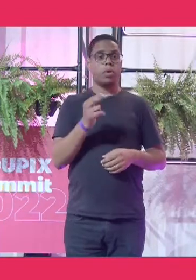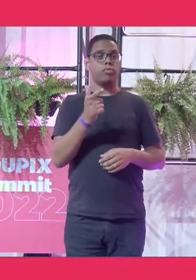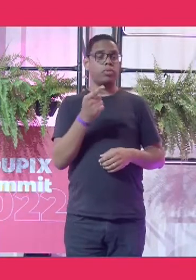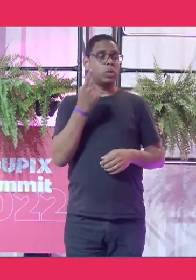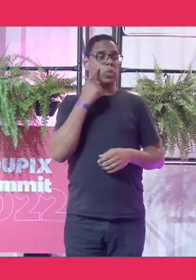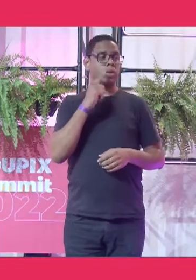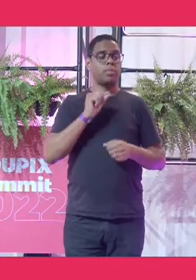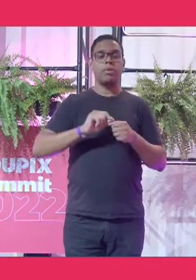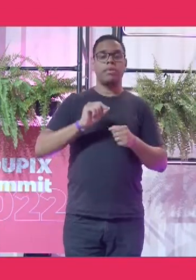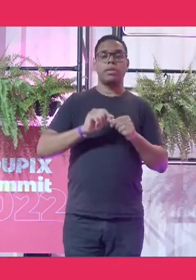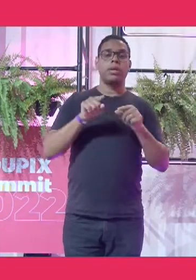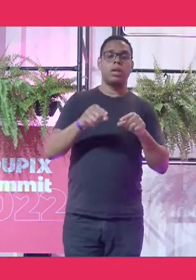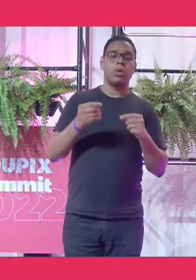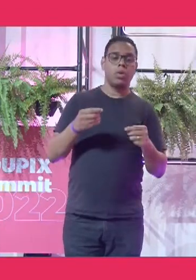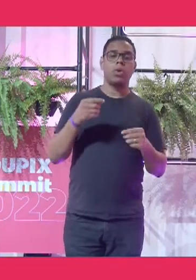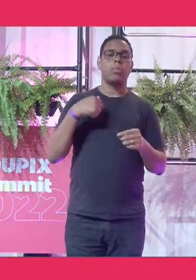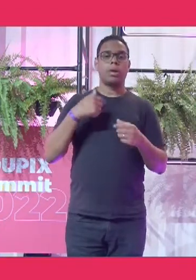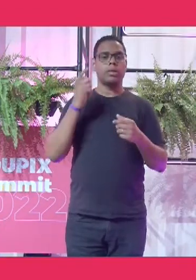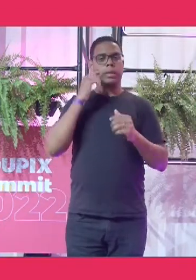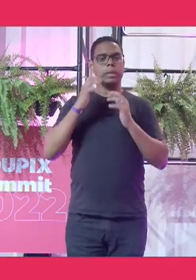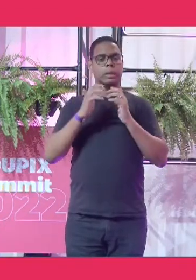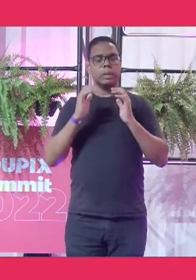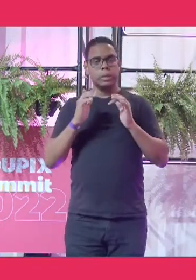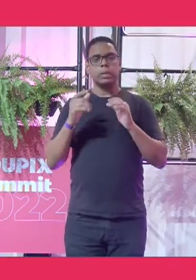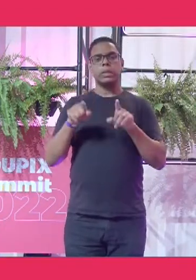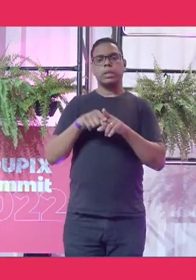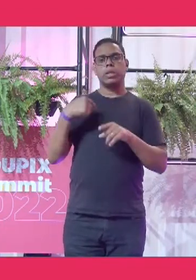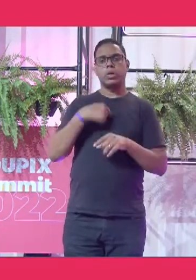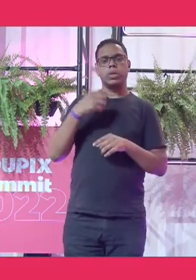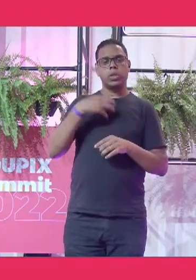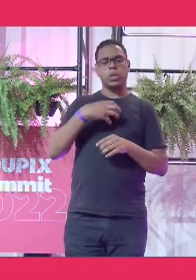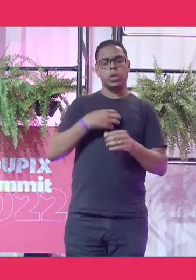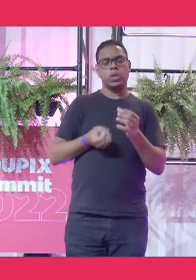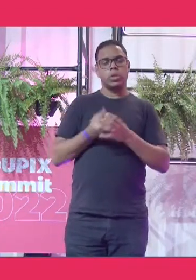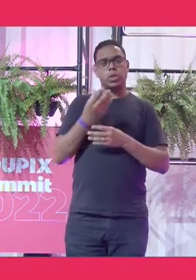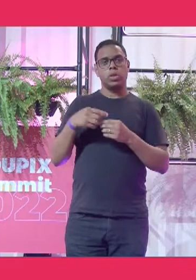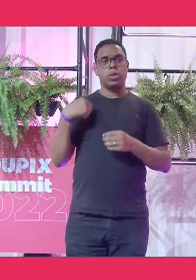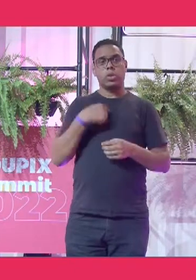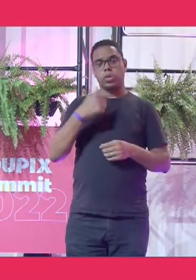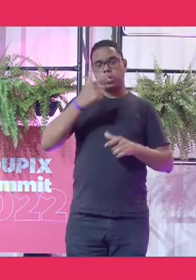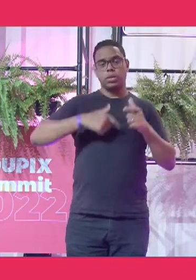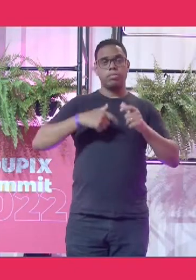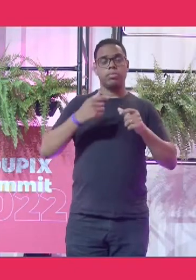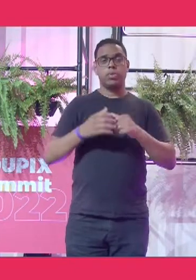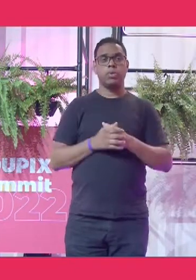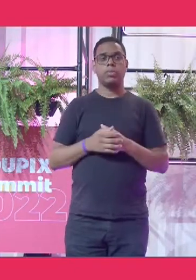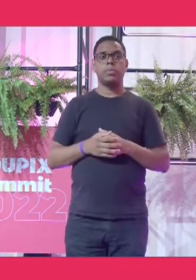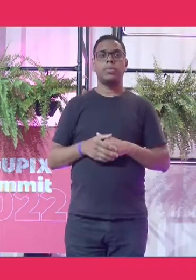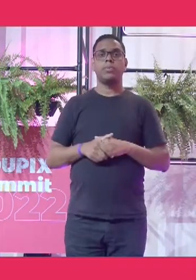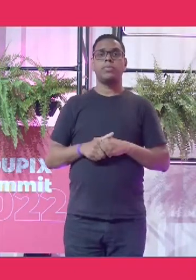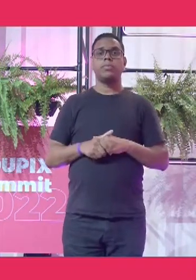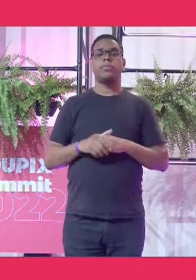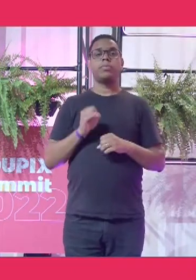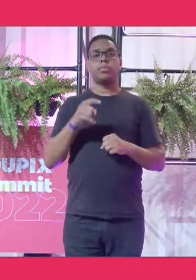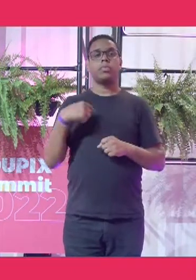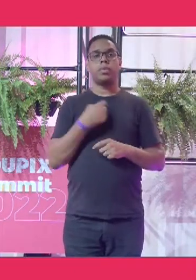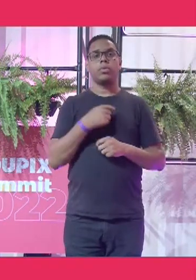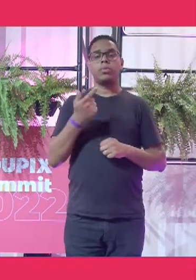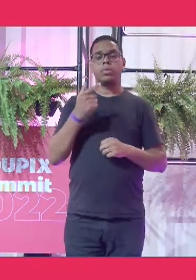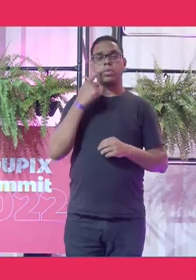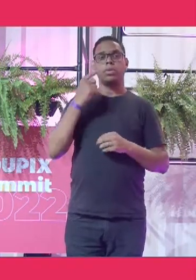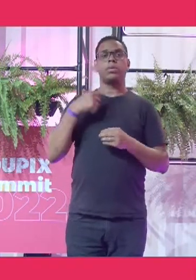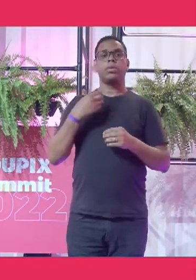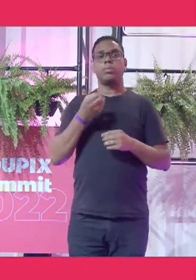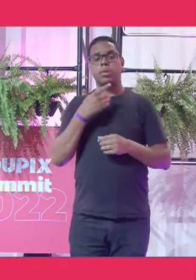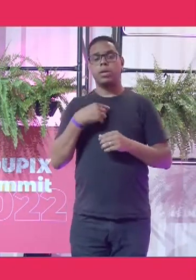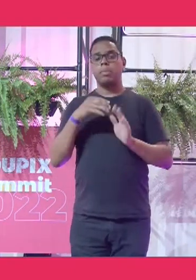que isso está fazendo com o nosso cérebro, com a nossa forma de criar. Quem nós seríamos se a gente não tivesse que caber